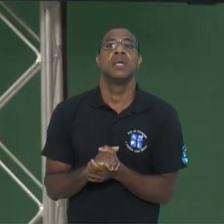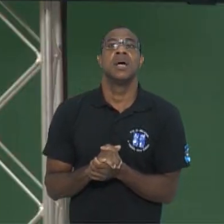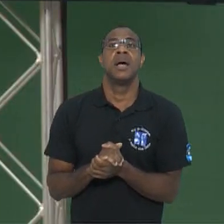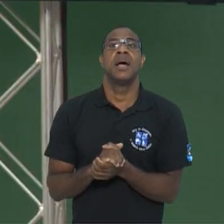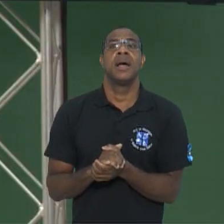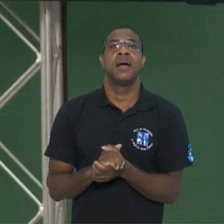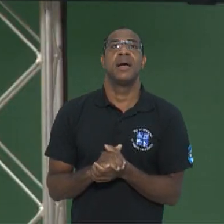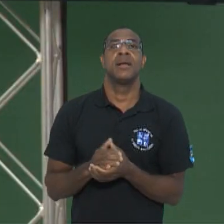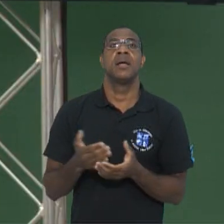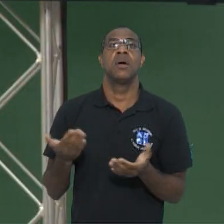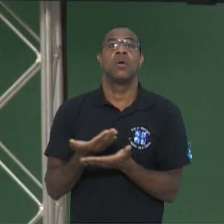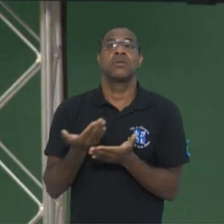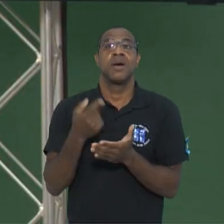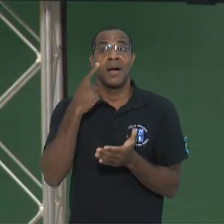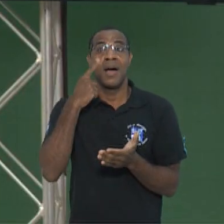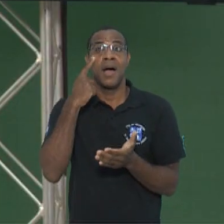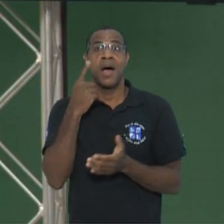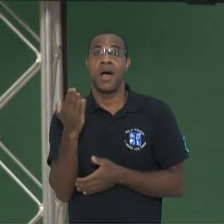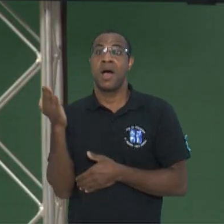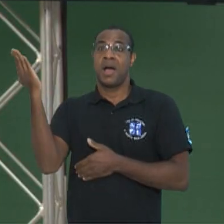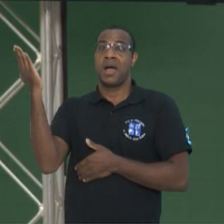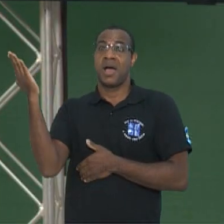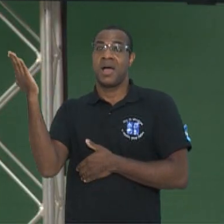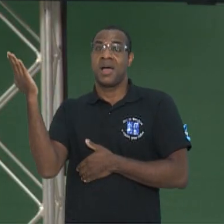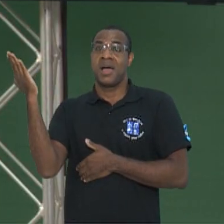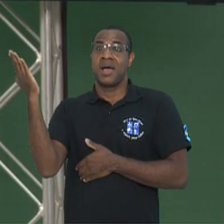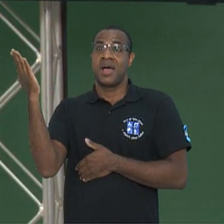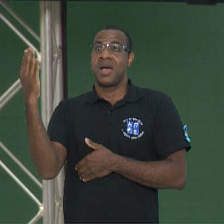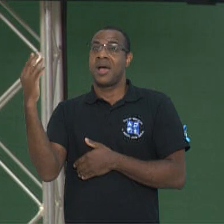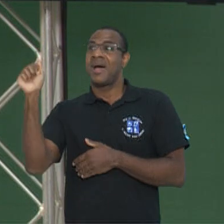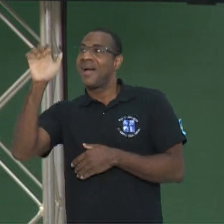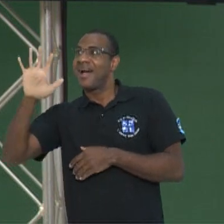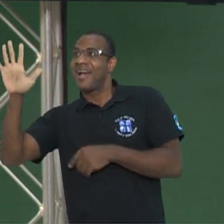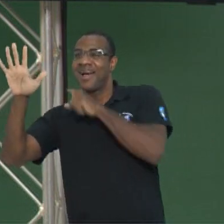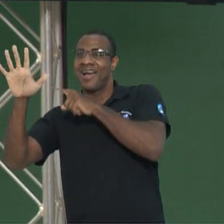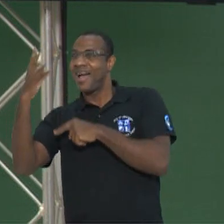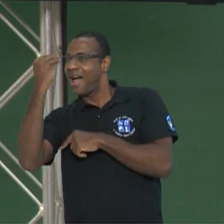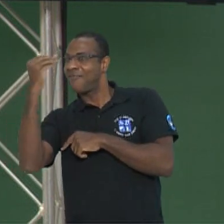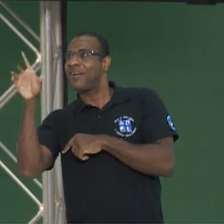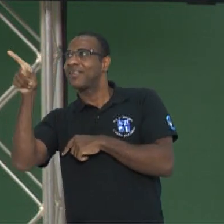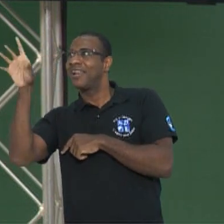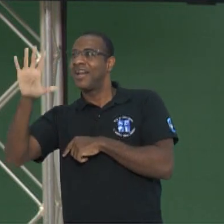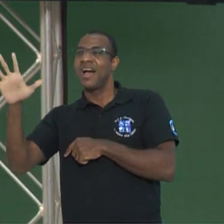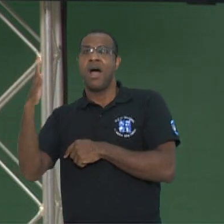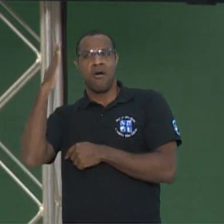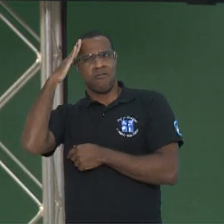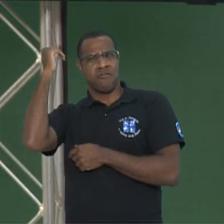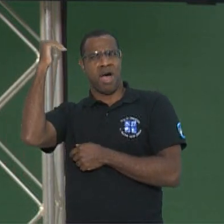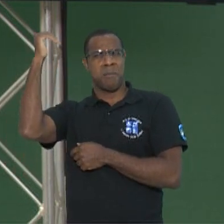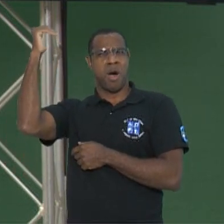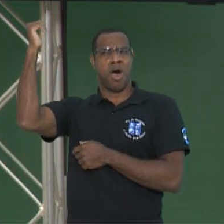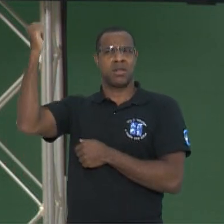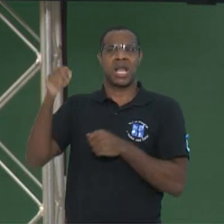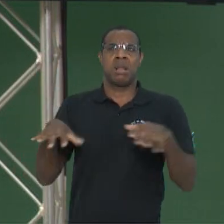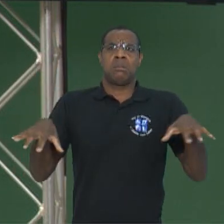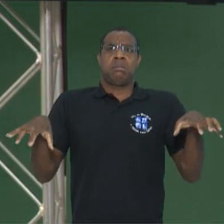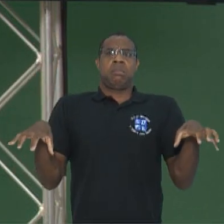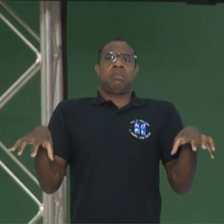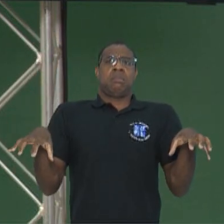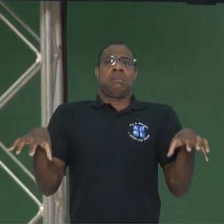problemática aí, e eu trouxe para vocês uma imagem bem famosa lá do Egito Antigo, do Egito, inclusive, atual, né? Ele é um dos